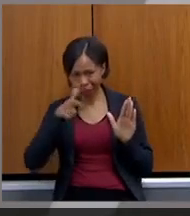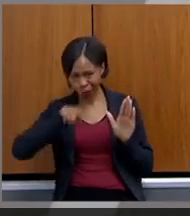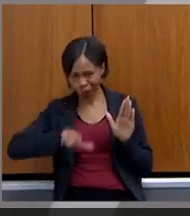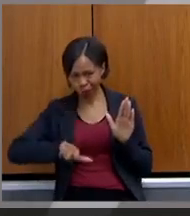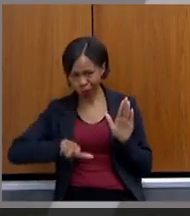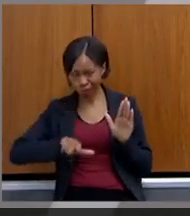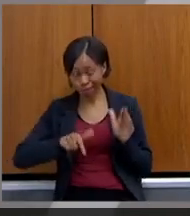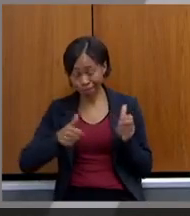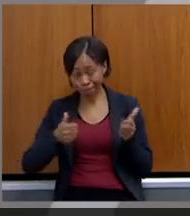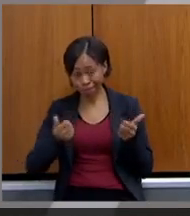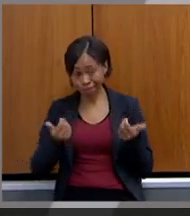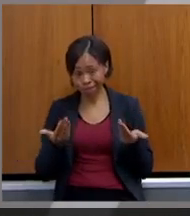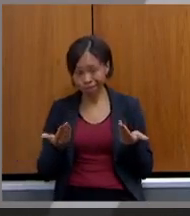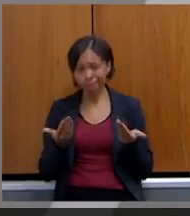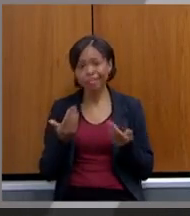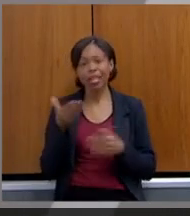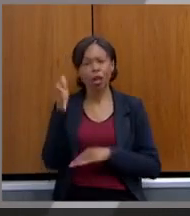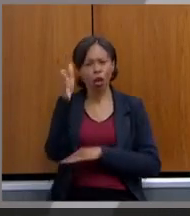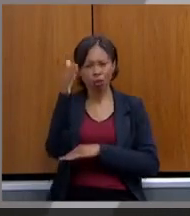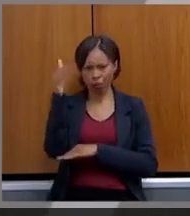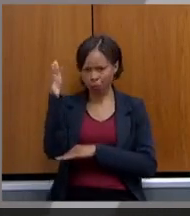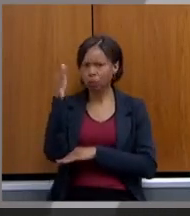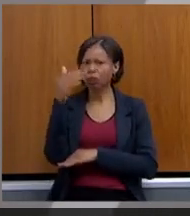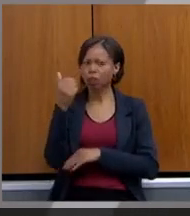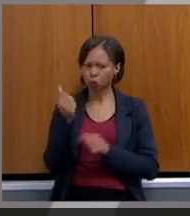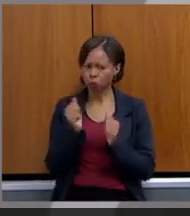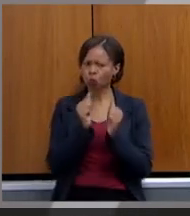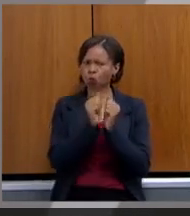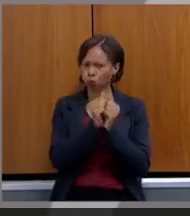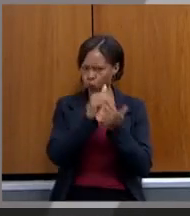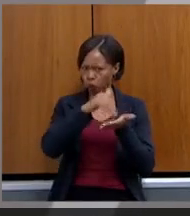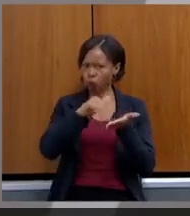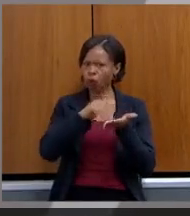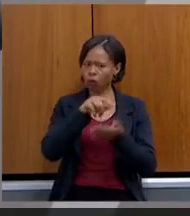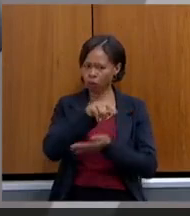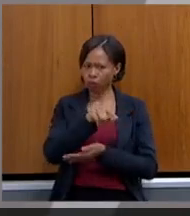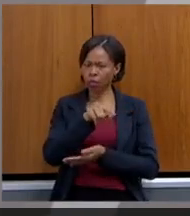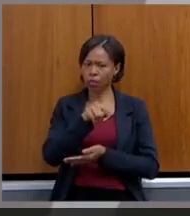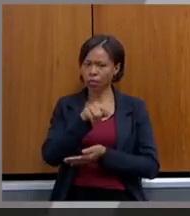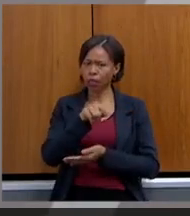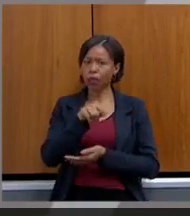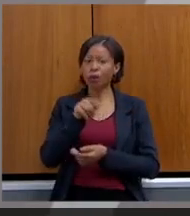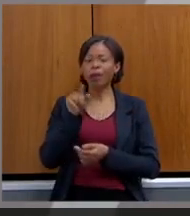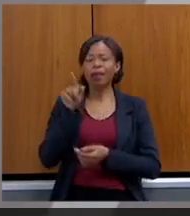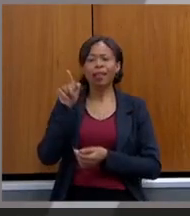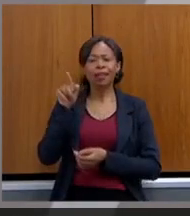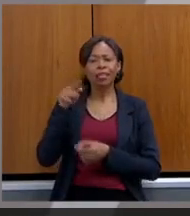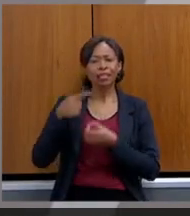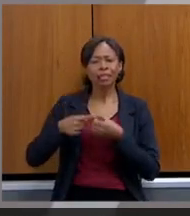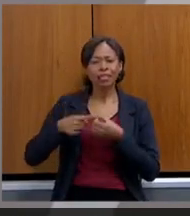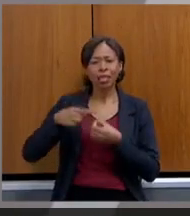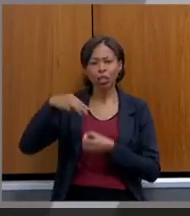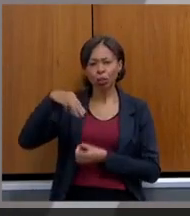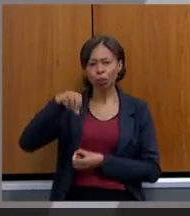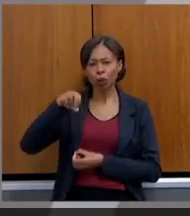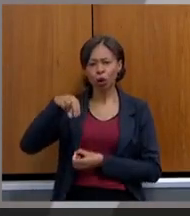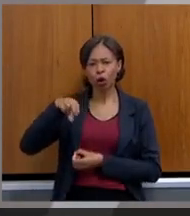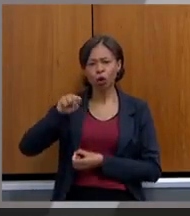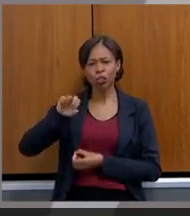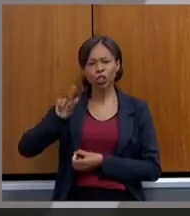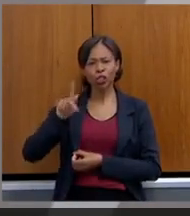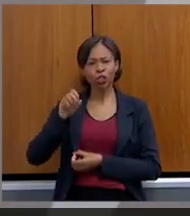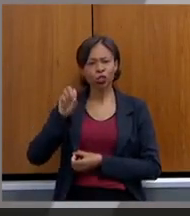junto com você mas é não temos dúvida eu quero ver um exemplo a na cidade Monsenhor pau a prefeita